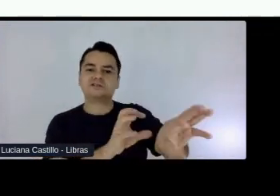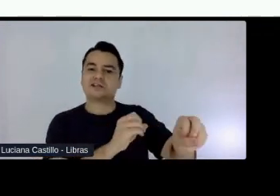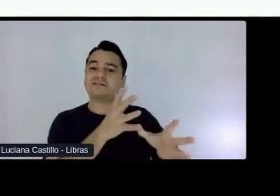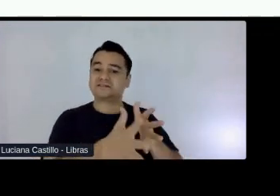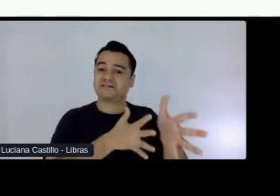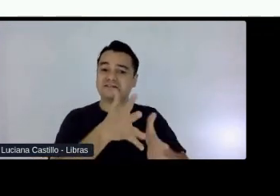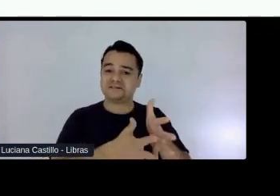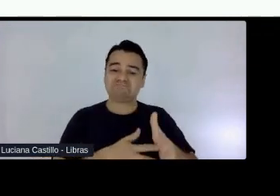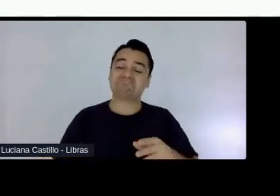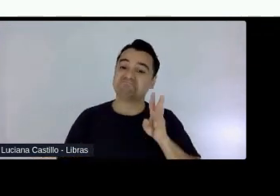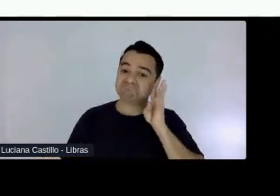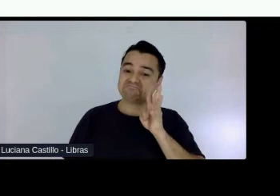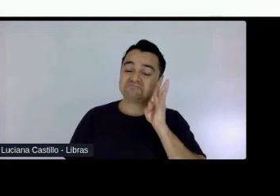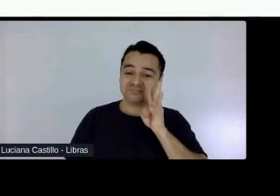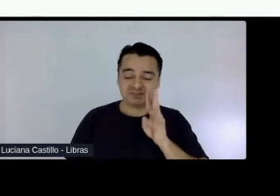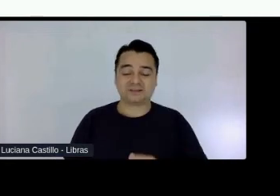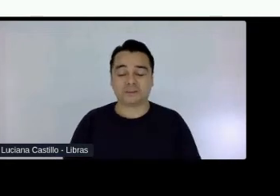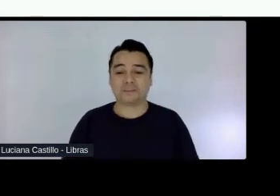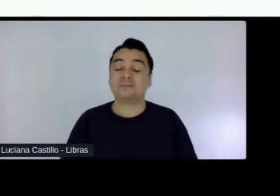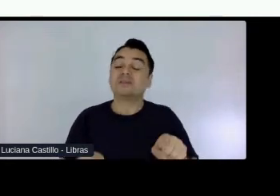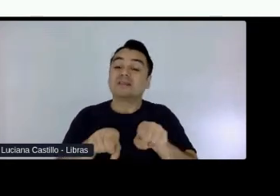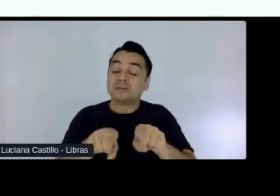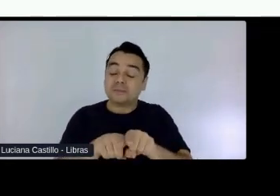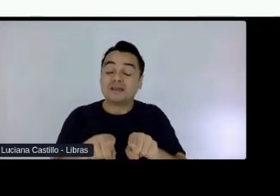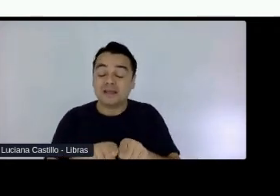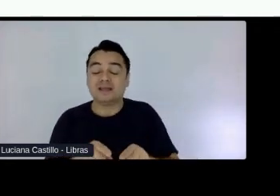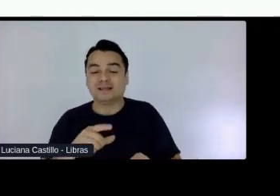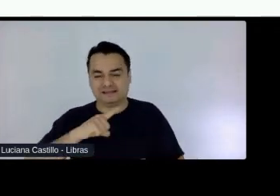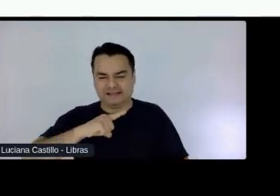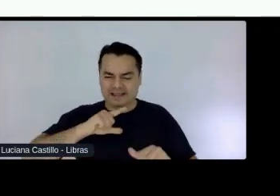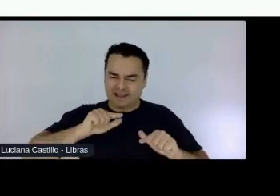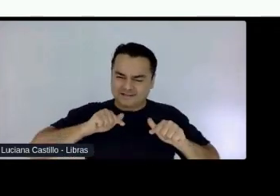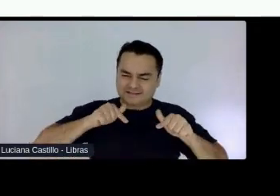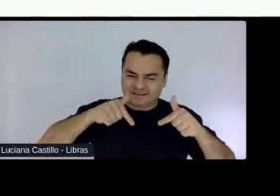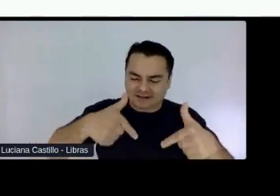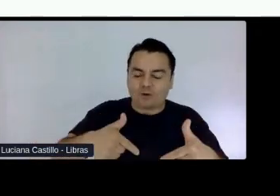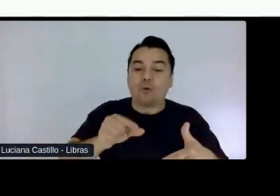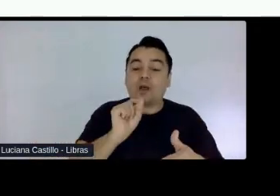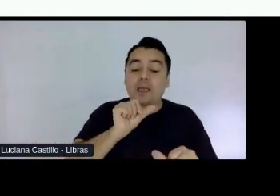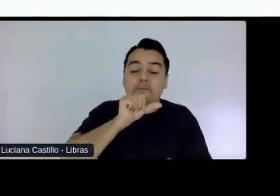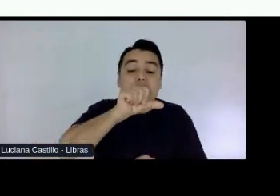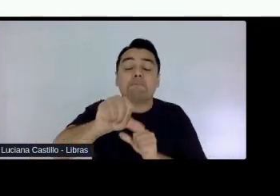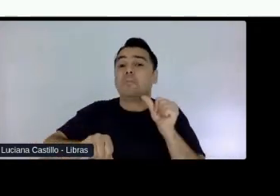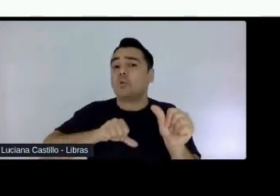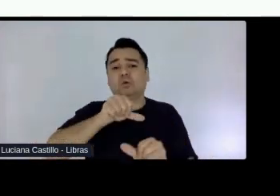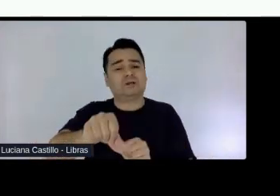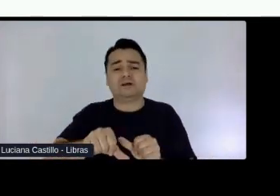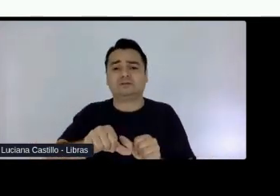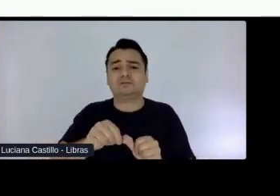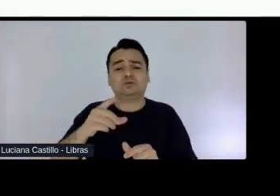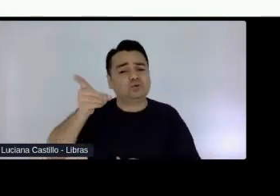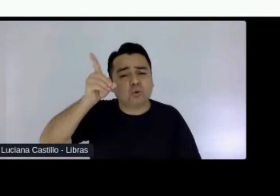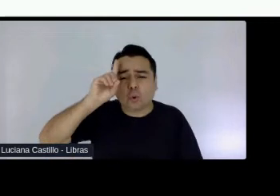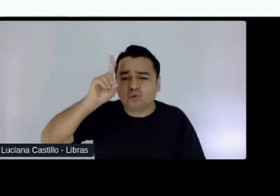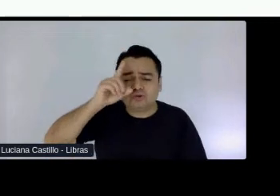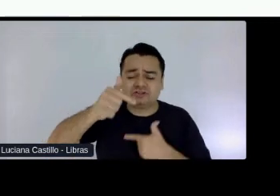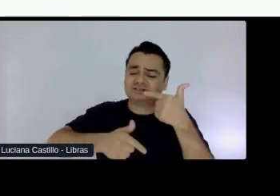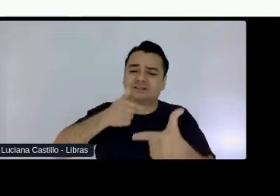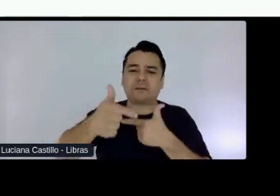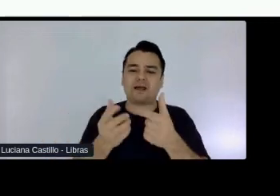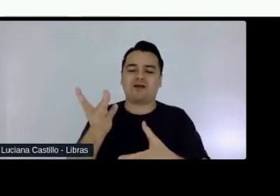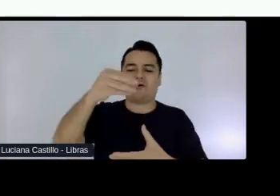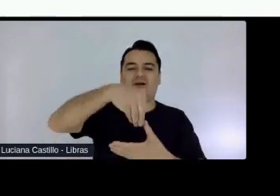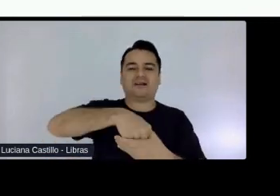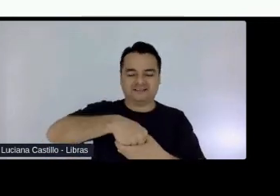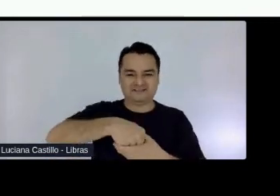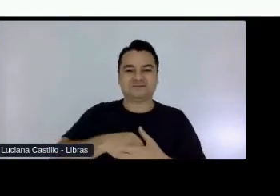corporativa, mas também é uma ação que muda o dia a dia das pessoas aqui dentro, né? Aí,